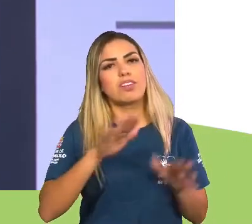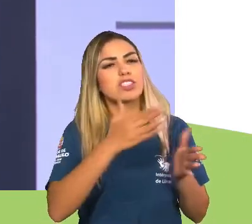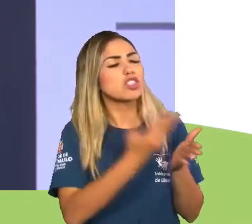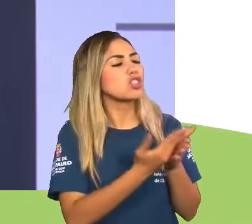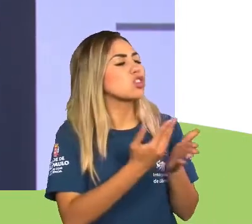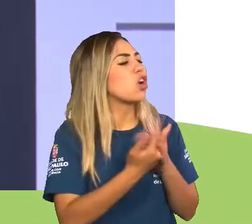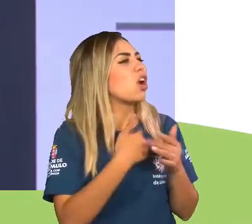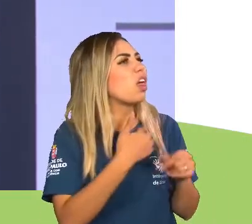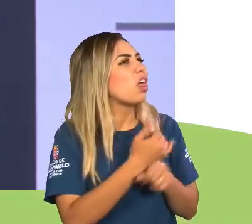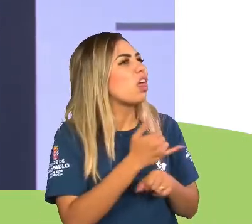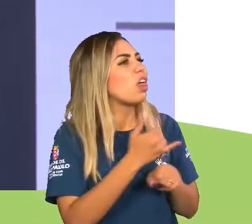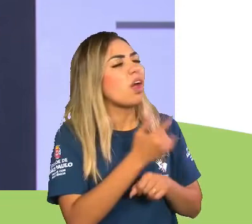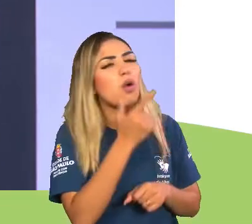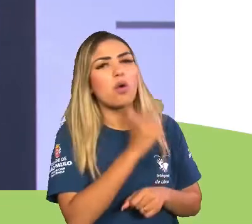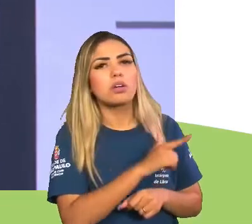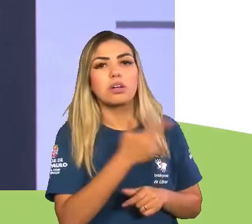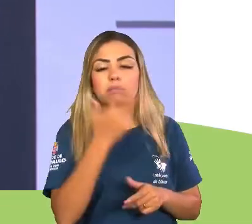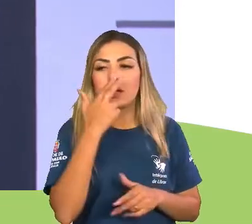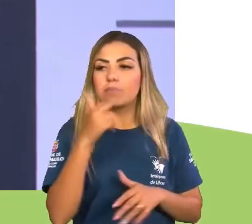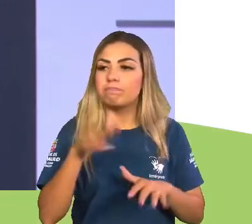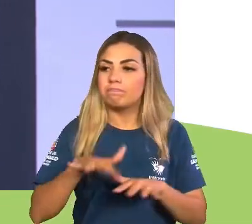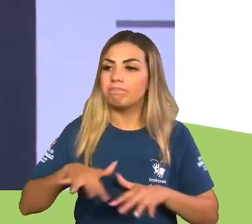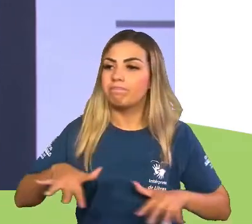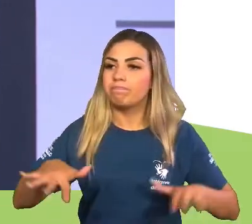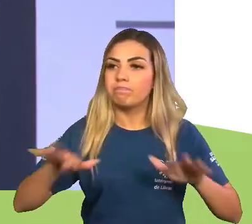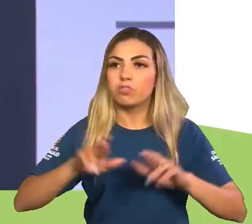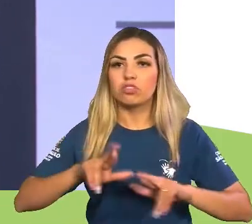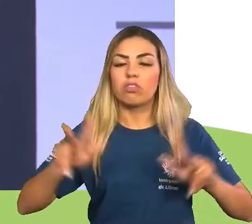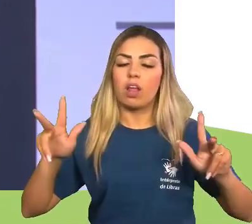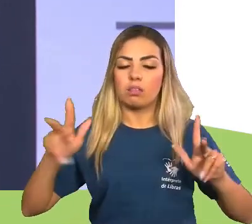e todo esse ambiente começou a me